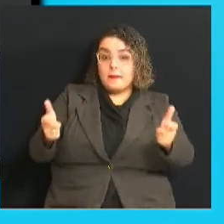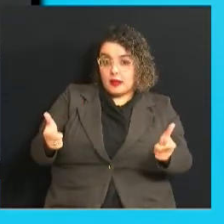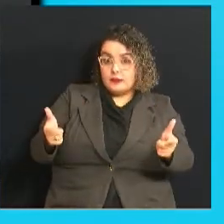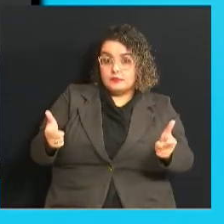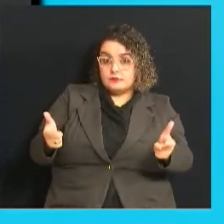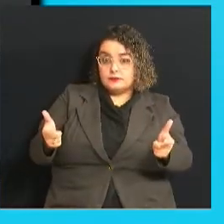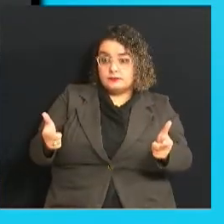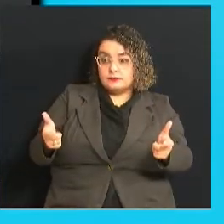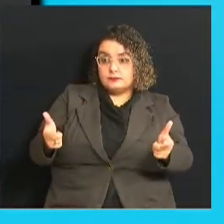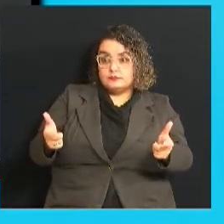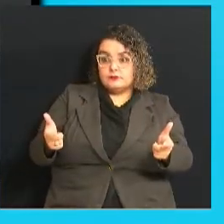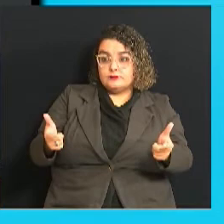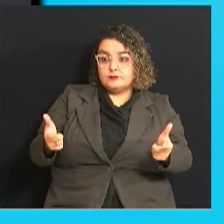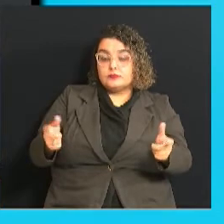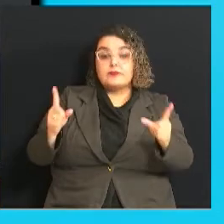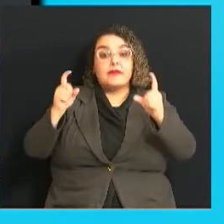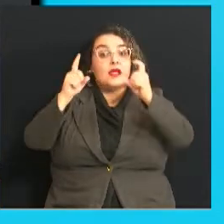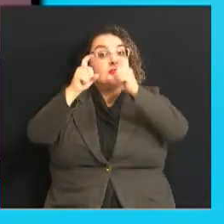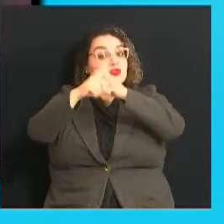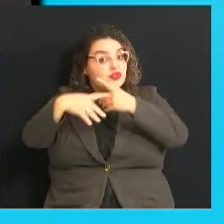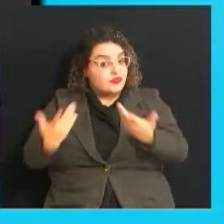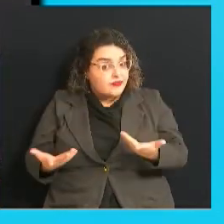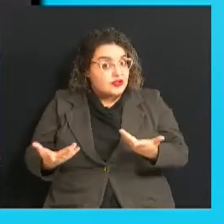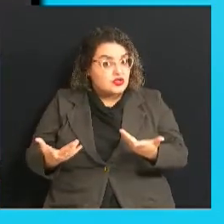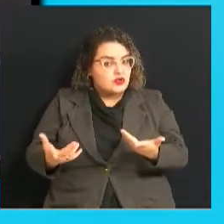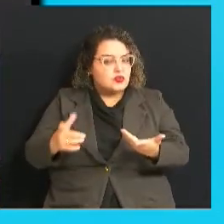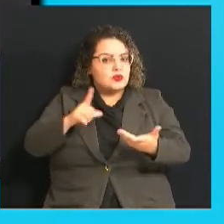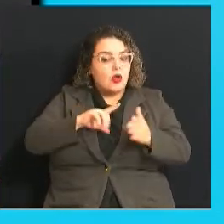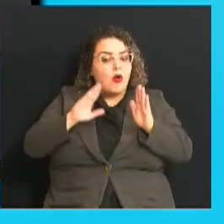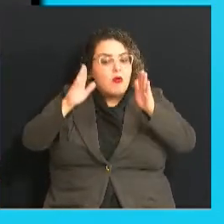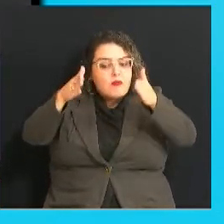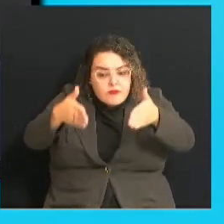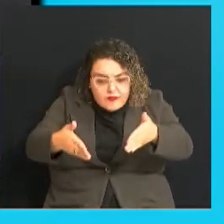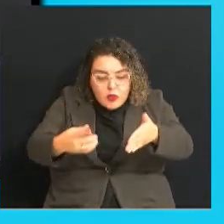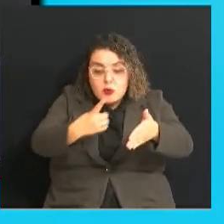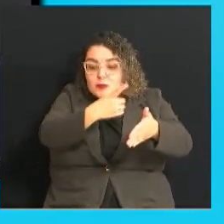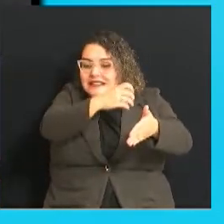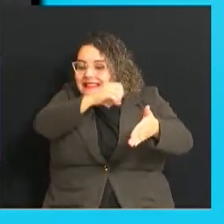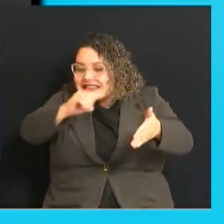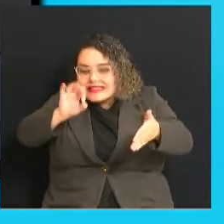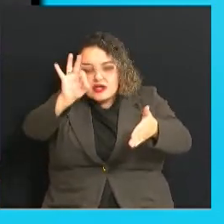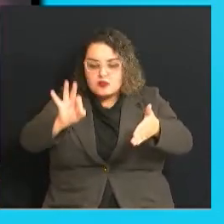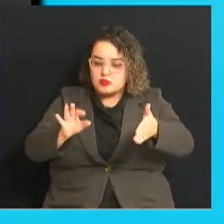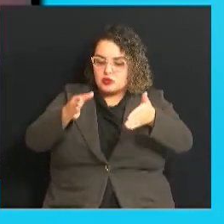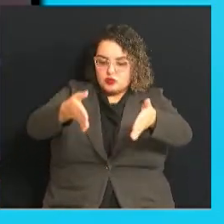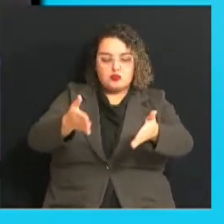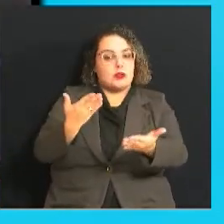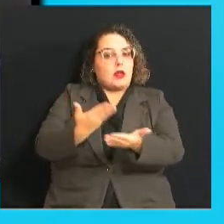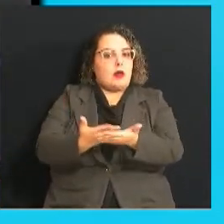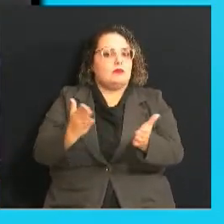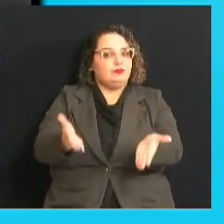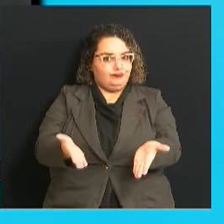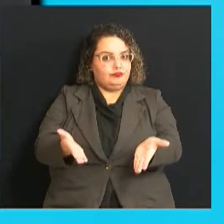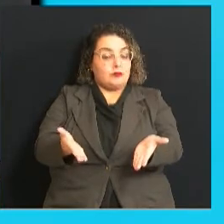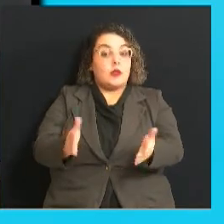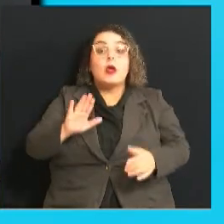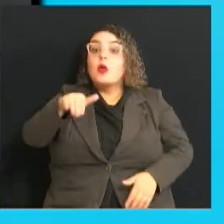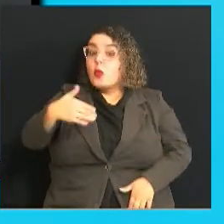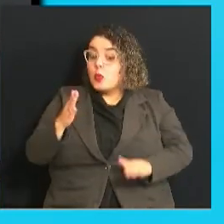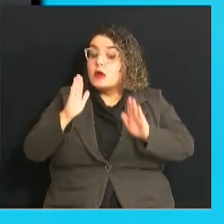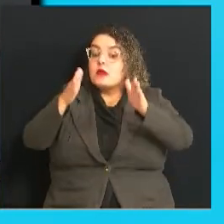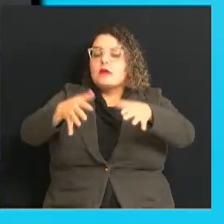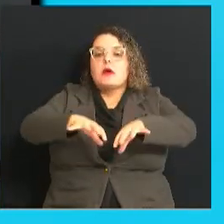que é muito difícil a gente ter um foco 100% em uma atividade. Quando esse foco é